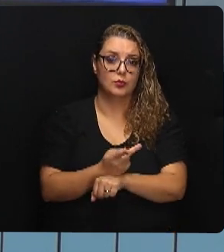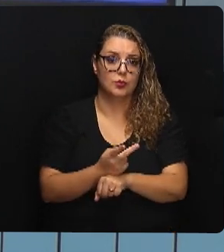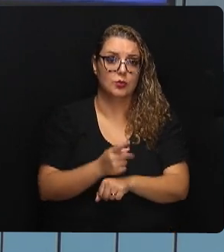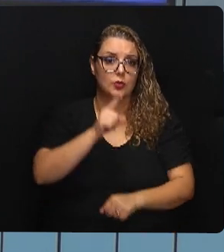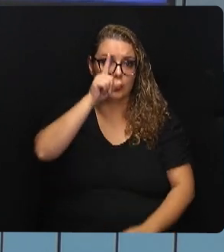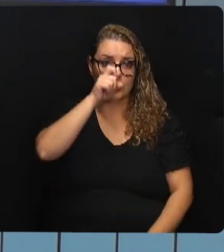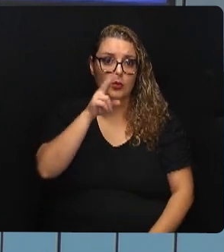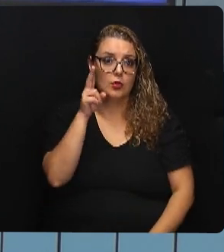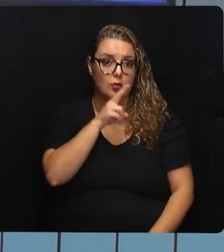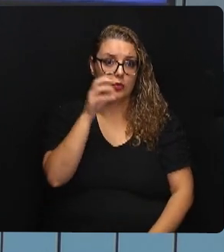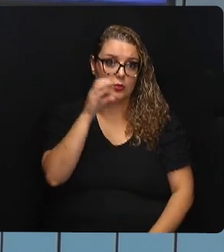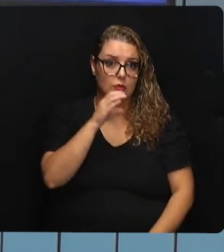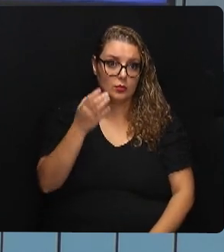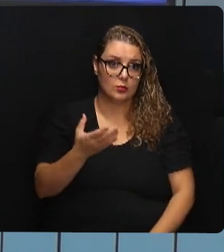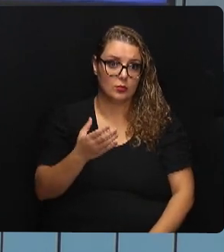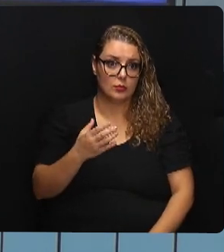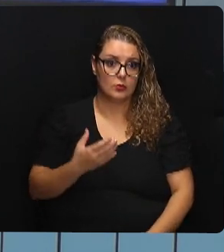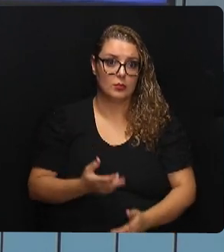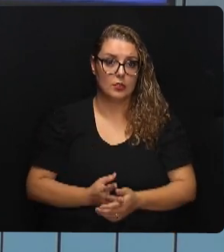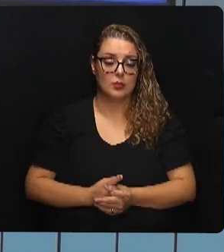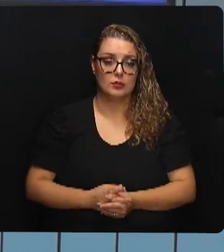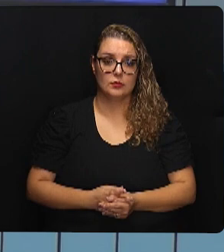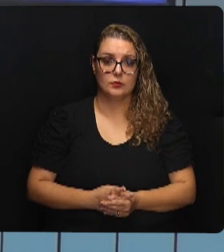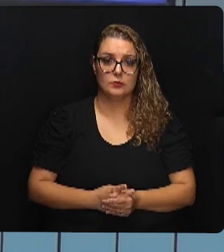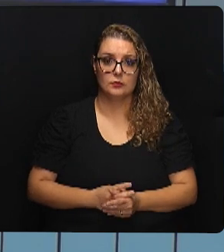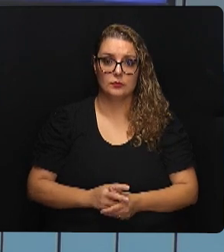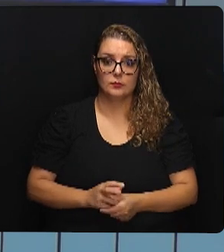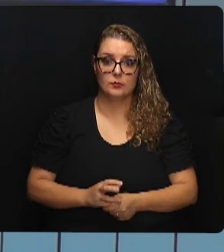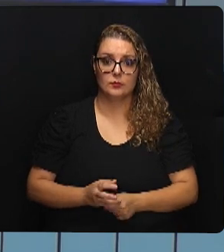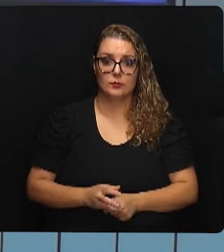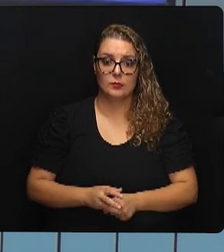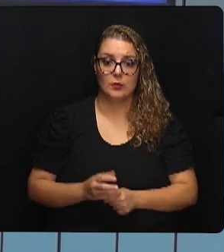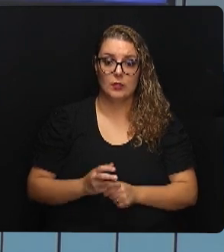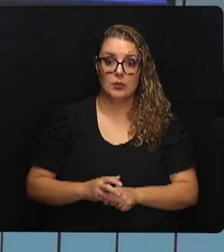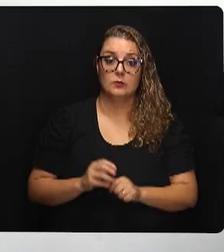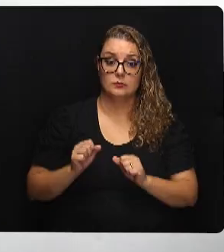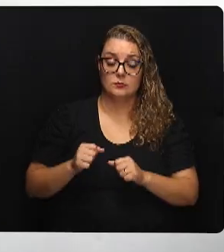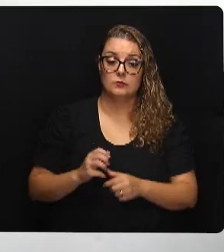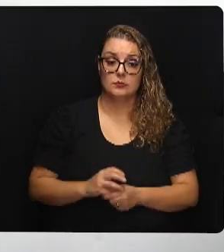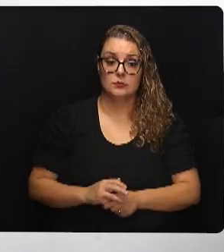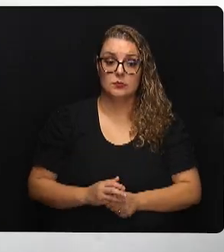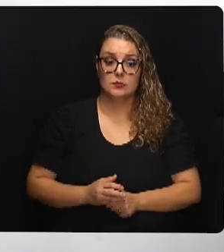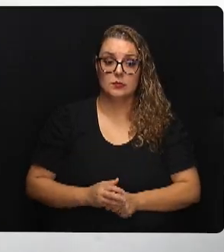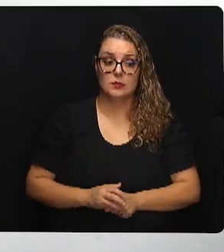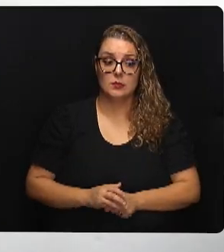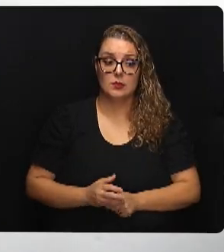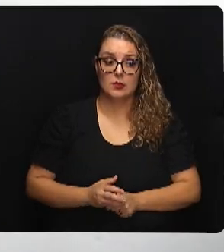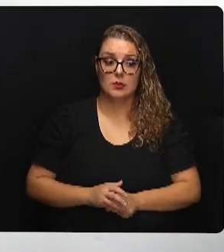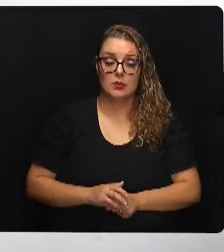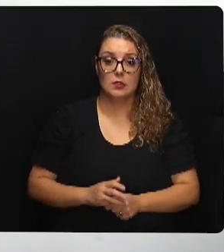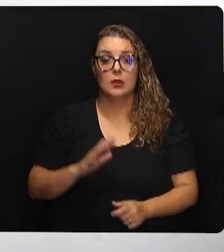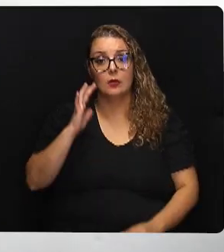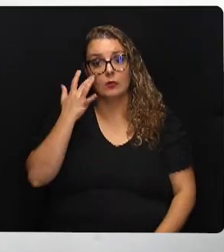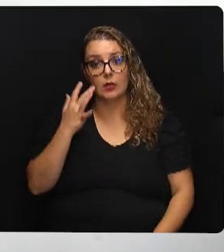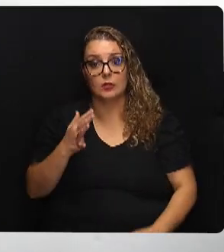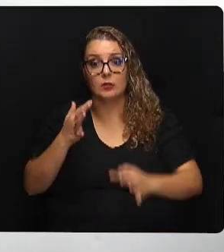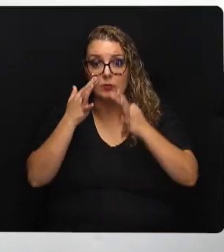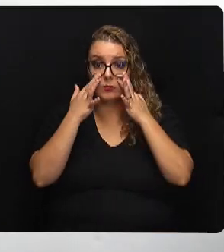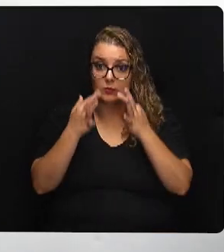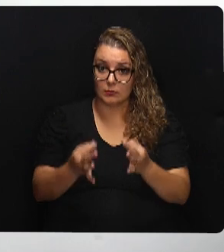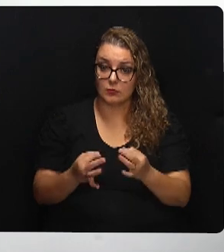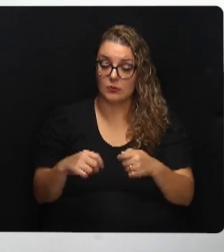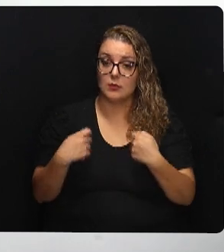preciso procurar o hospital com emergência, né? Rápido. Uhum. Eu acho que a